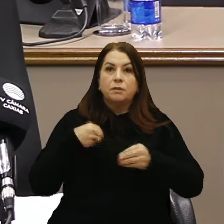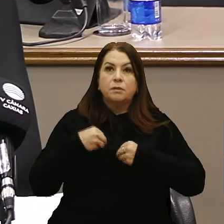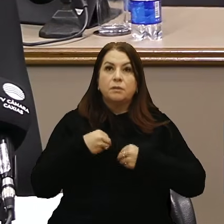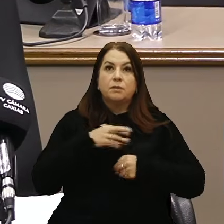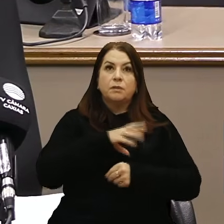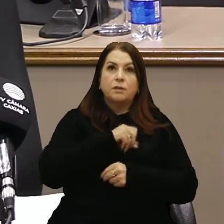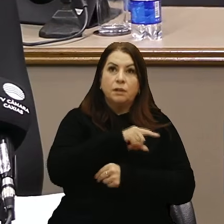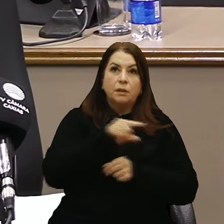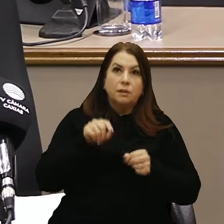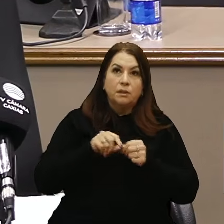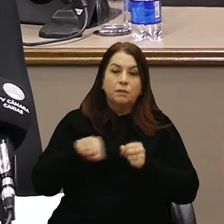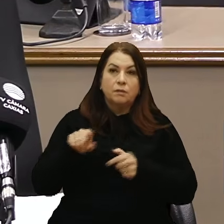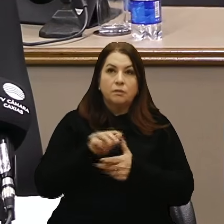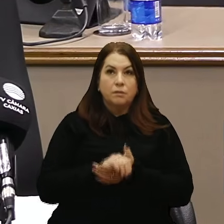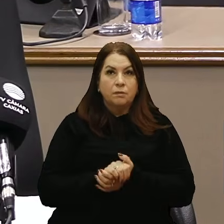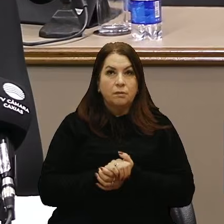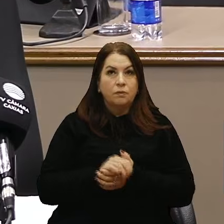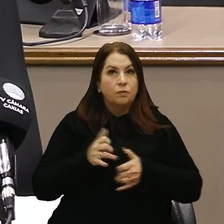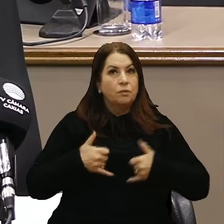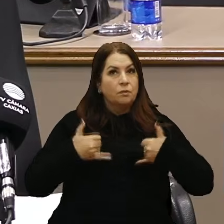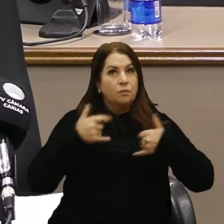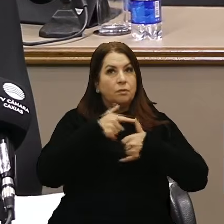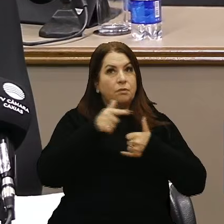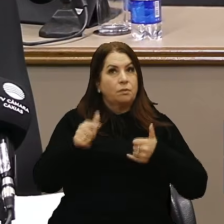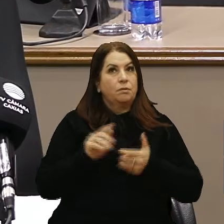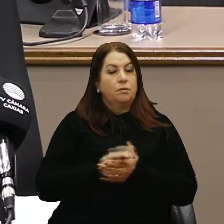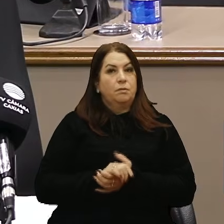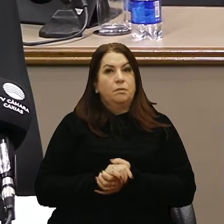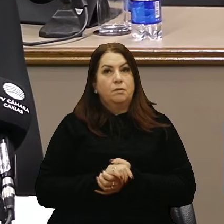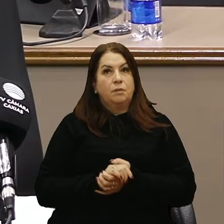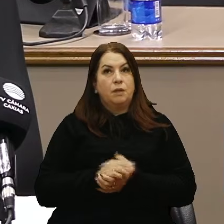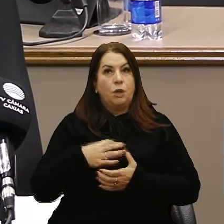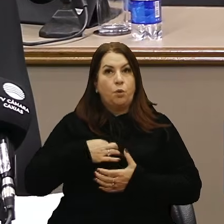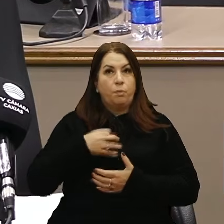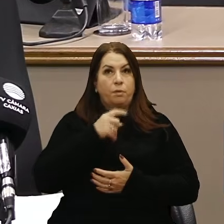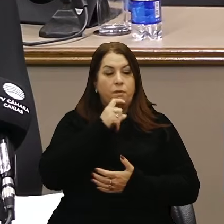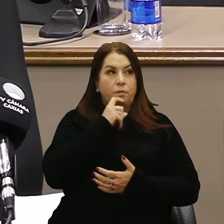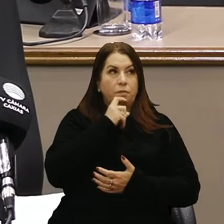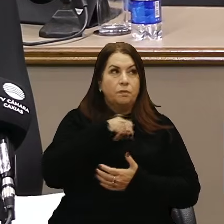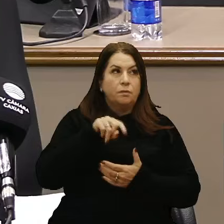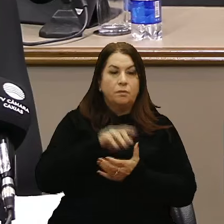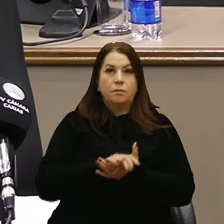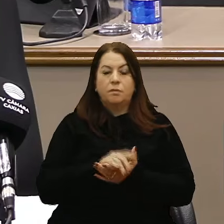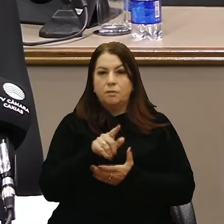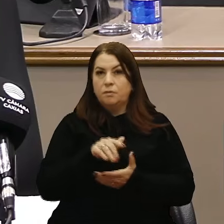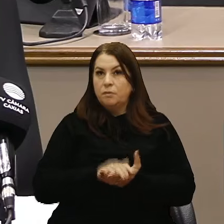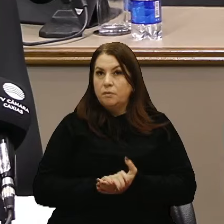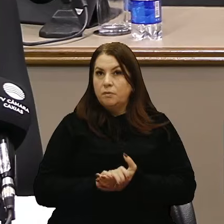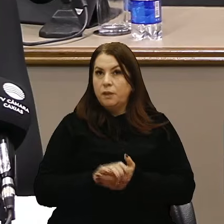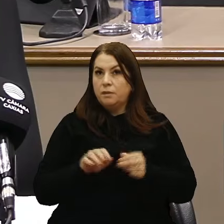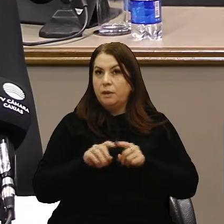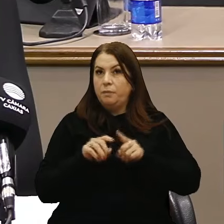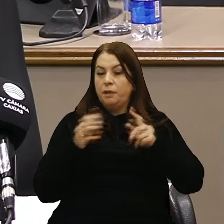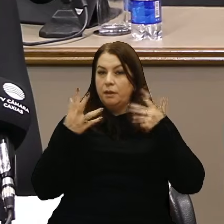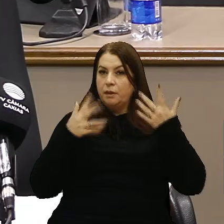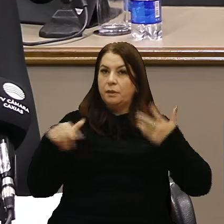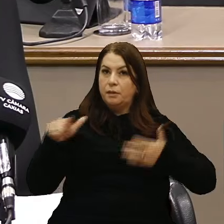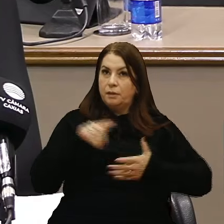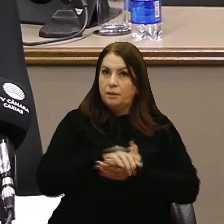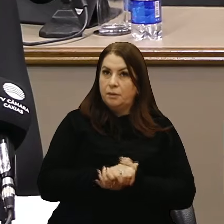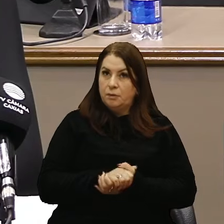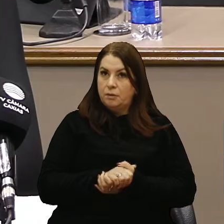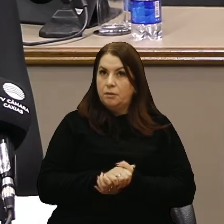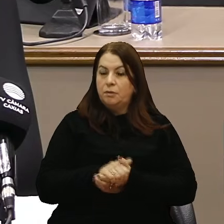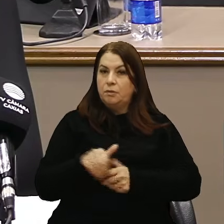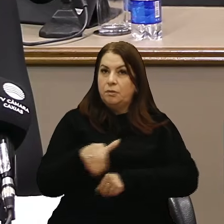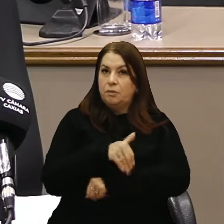pelo que faz, sente orgulho de vestir esta roupa verde ali, é o trabalhador da Codeca. Então, parabéns, e não é fácil. E estar na